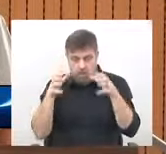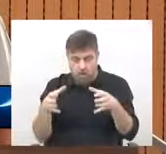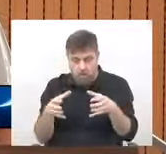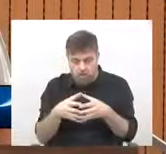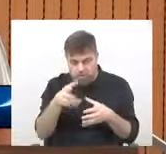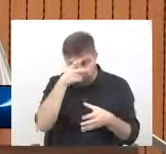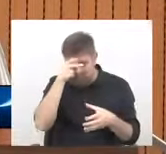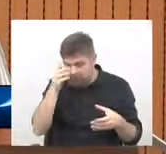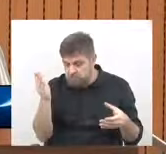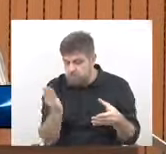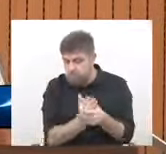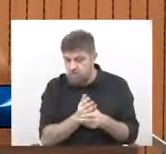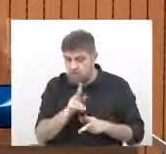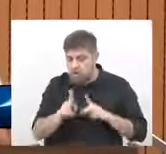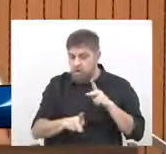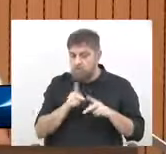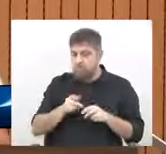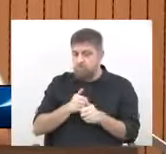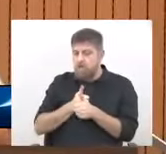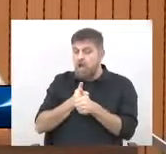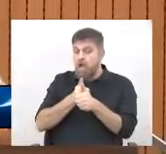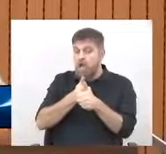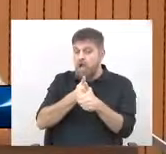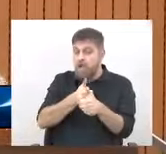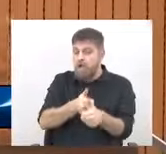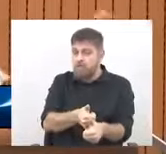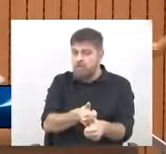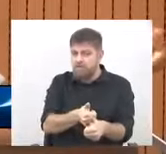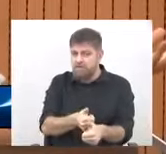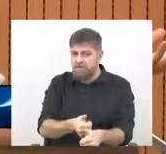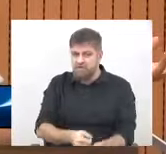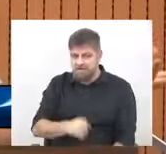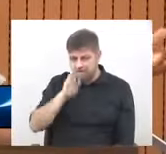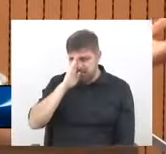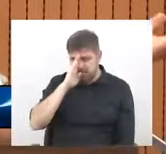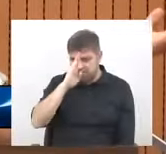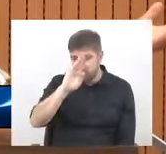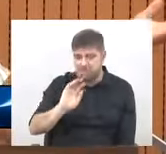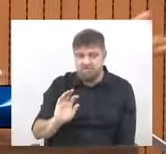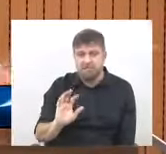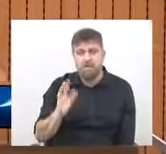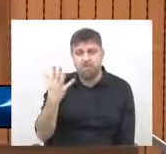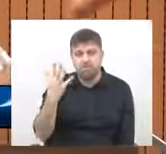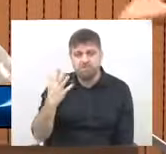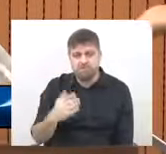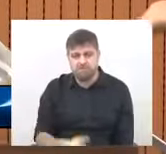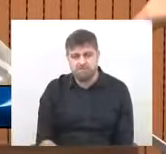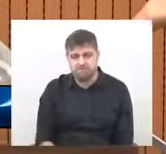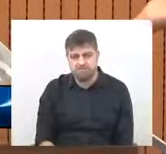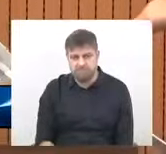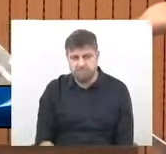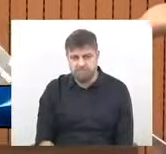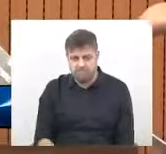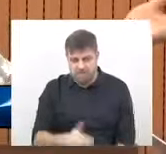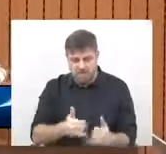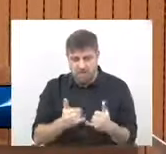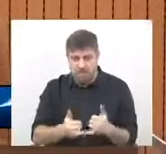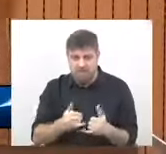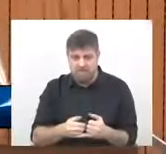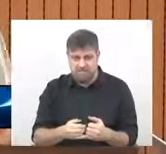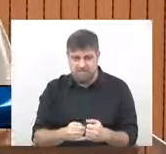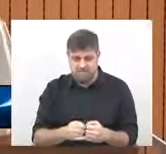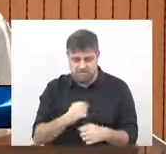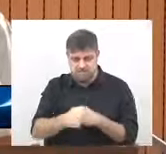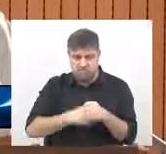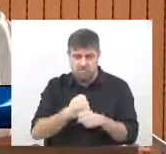processante. A cidade quer acompanhar uma das questões mais importantes que aconteceram nesse final de ano, ou